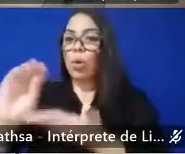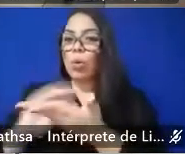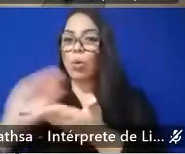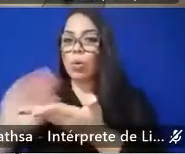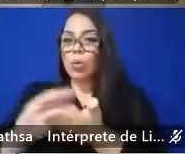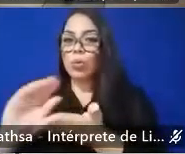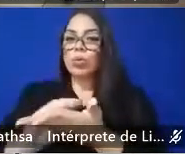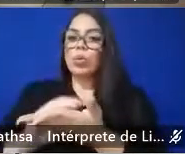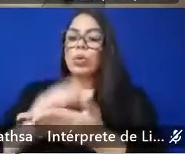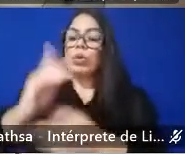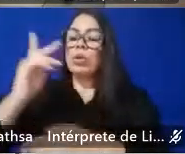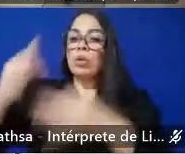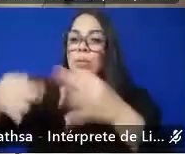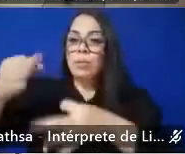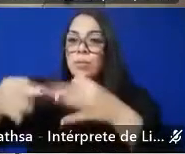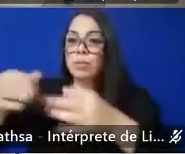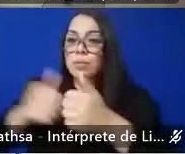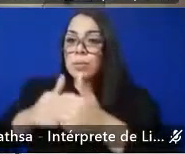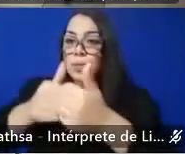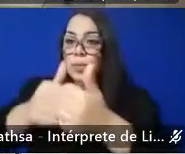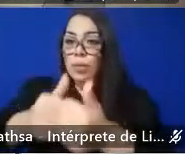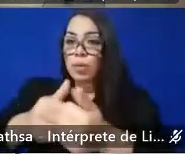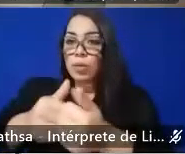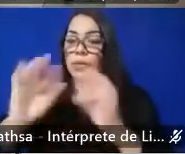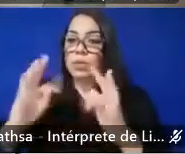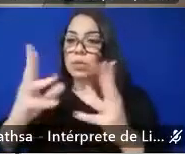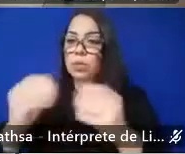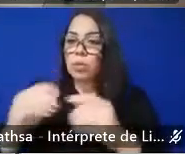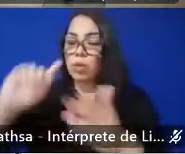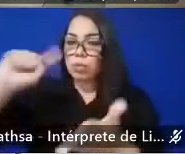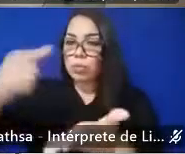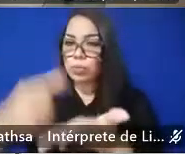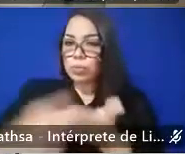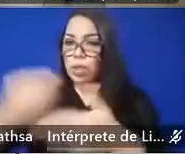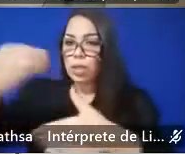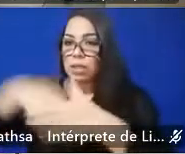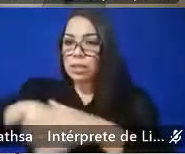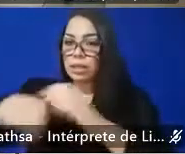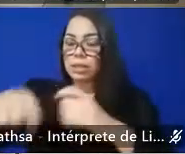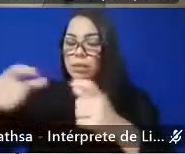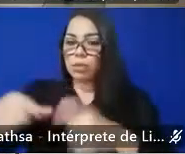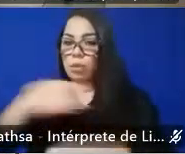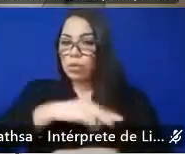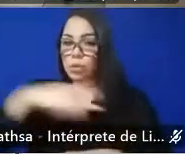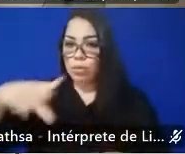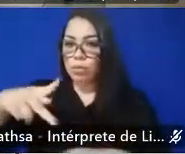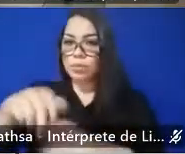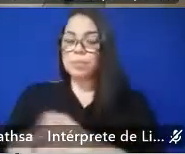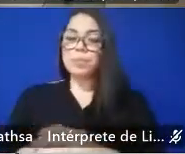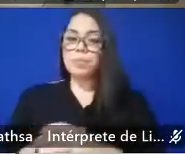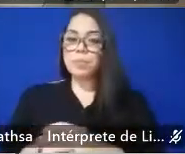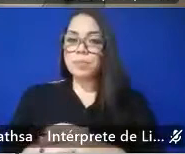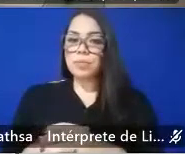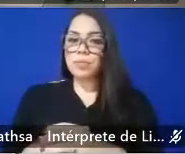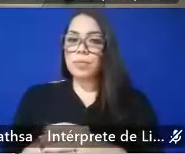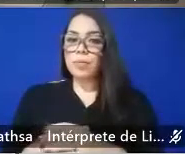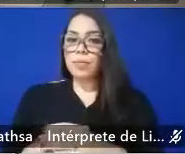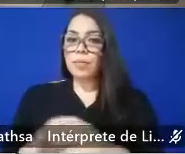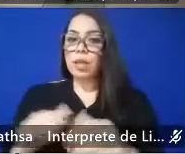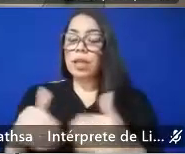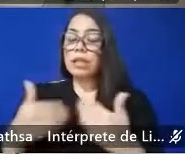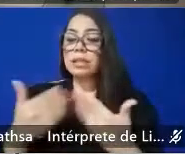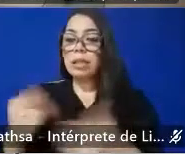para a condução dos procedimentos disciplinares no âmbito do Ministério Público deixe sua implementação